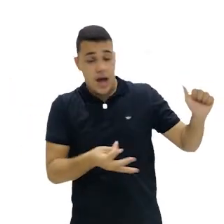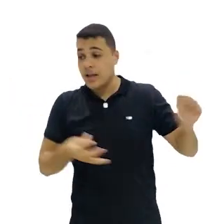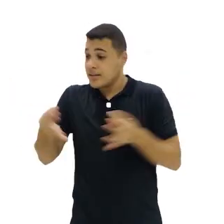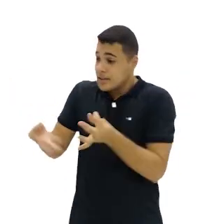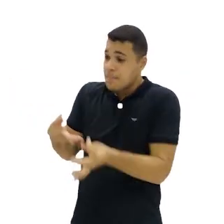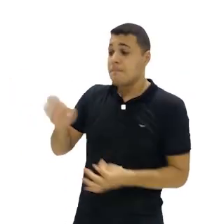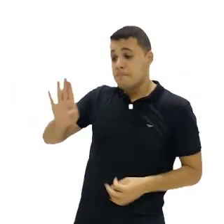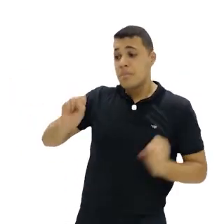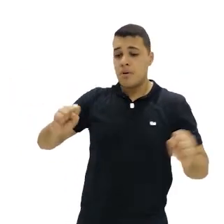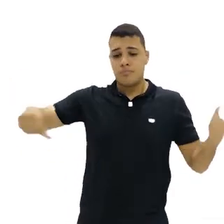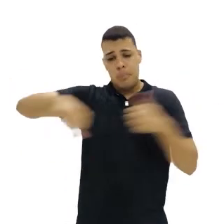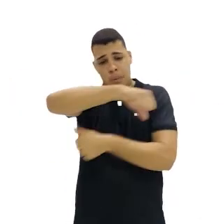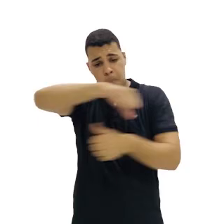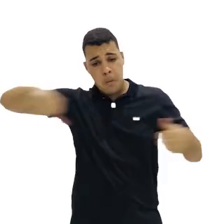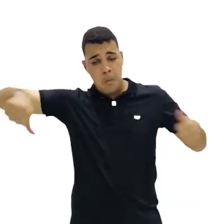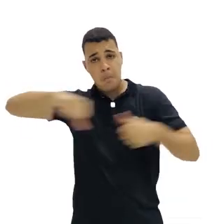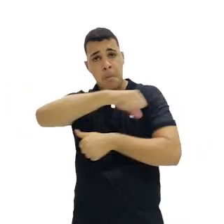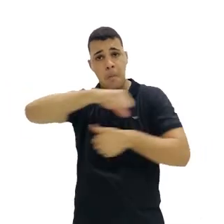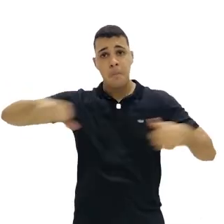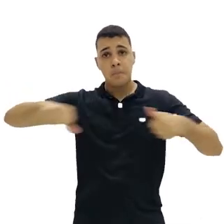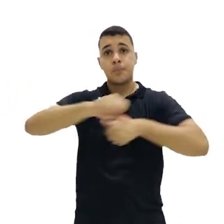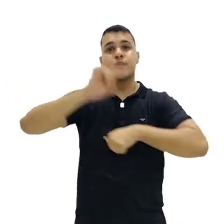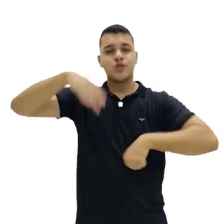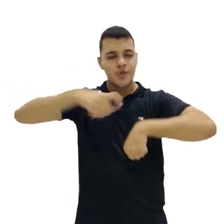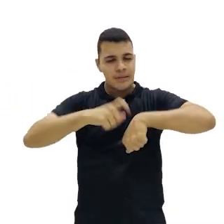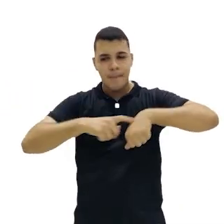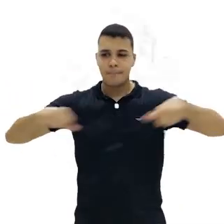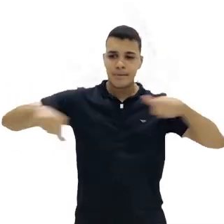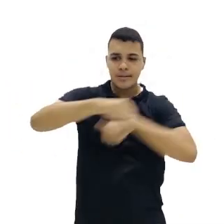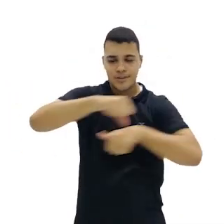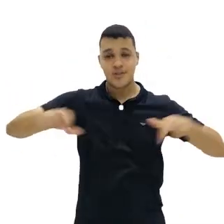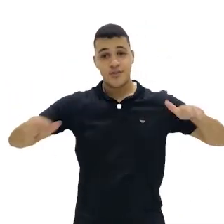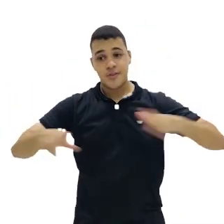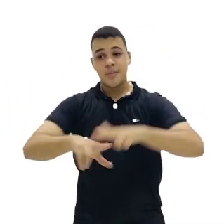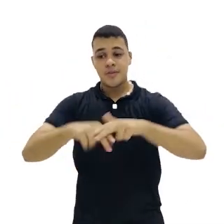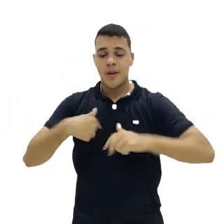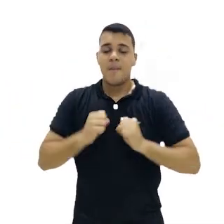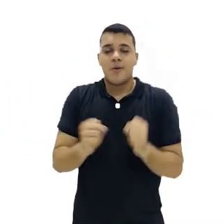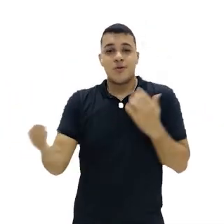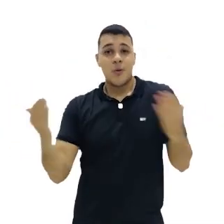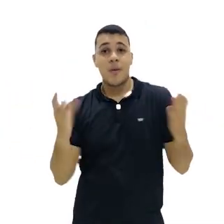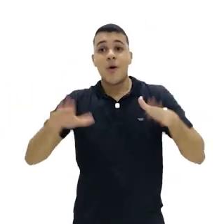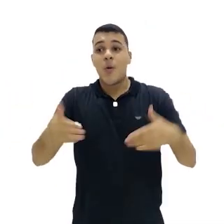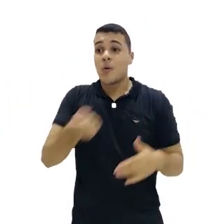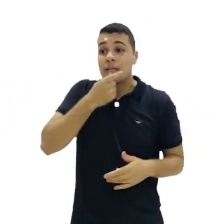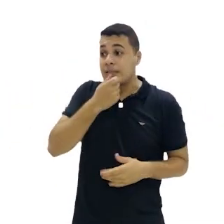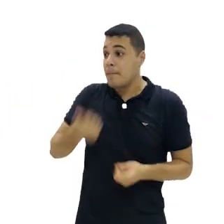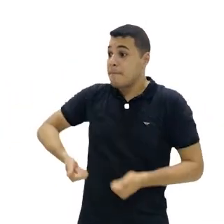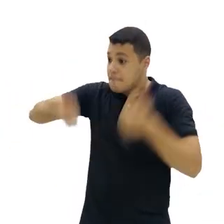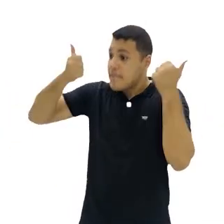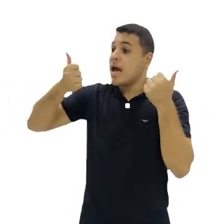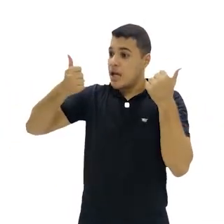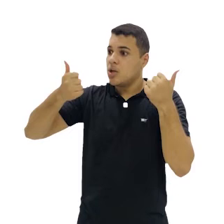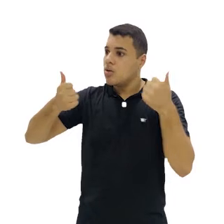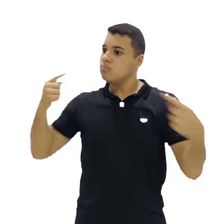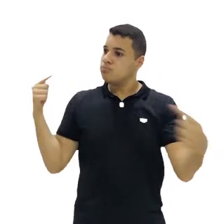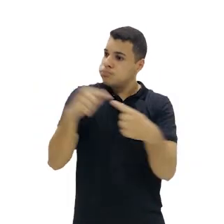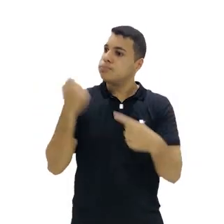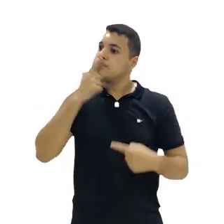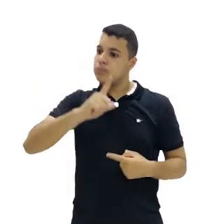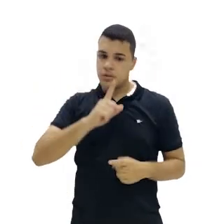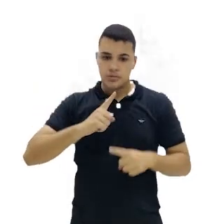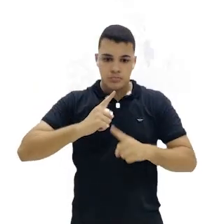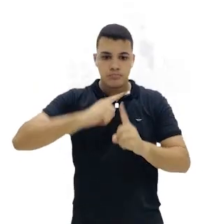comparar exatamente os 2 tratamentos em termos para ver qual deles gerou mais benefícios. Esses estudos de